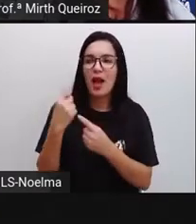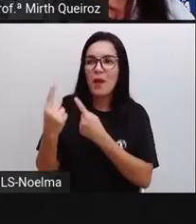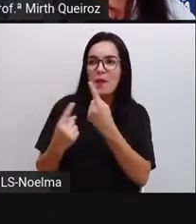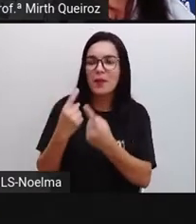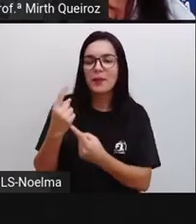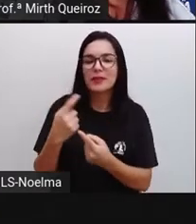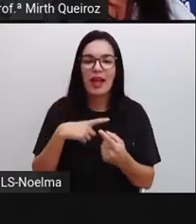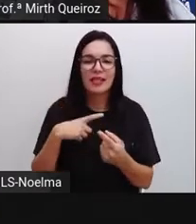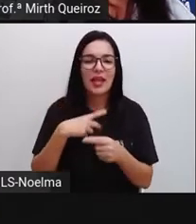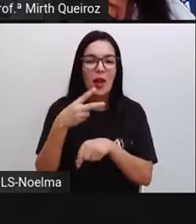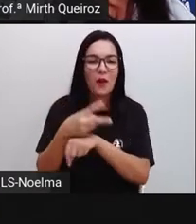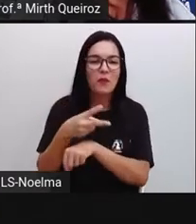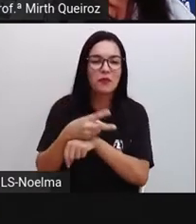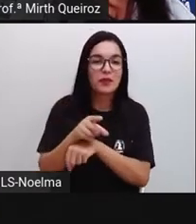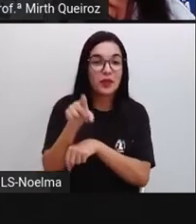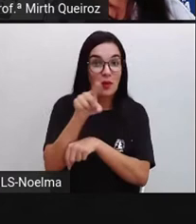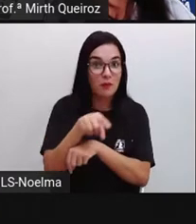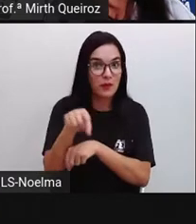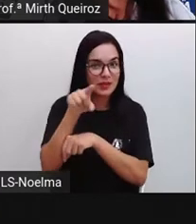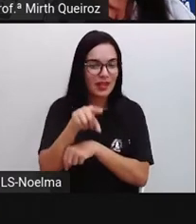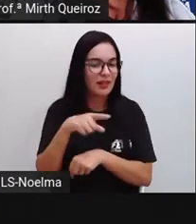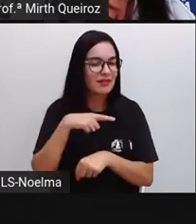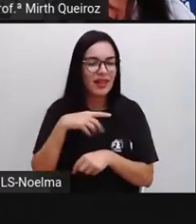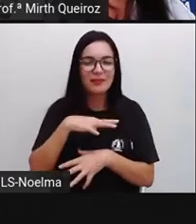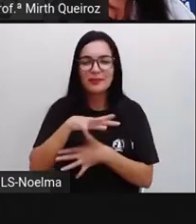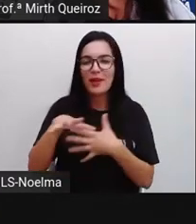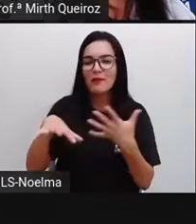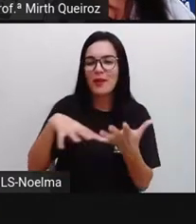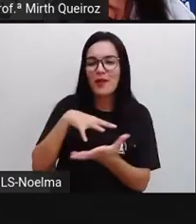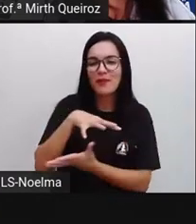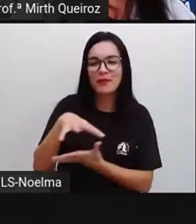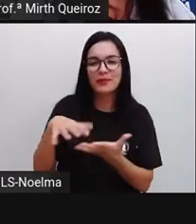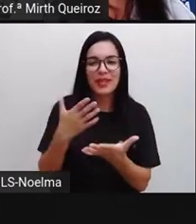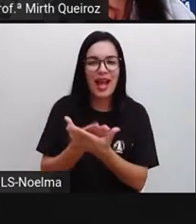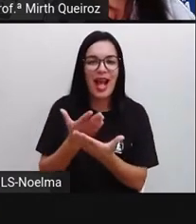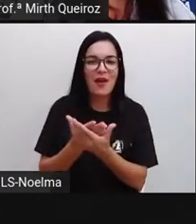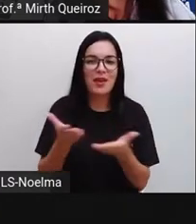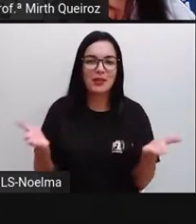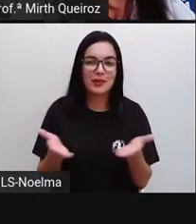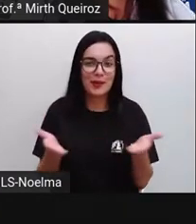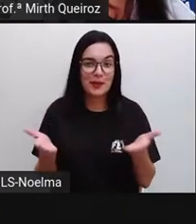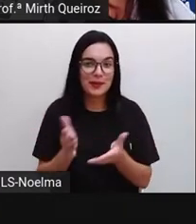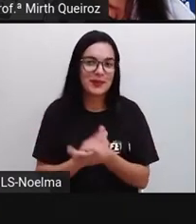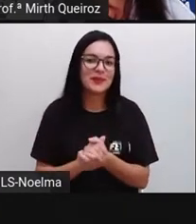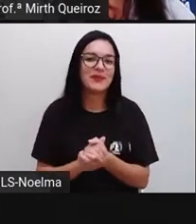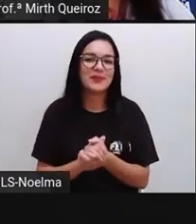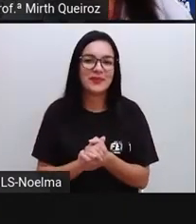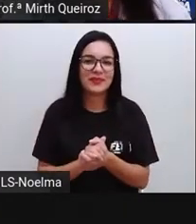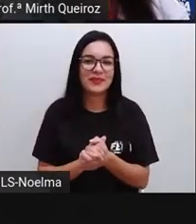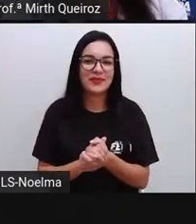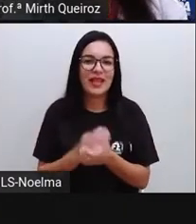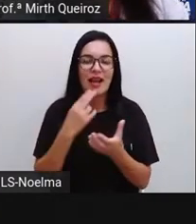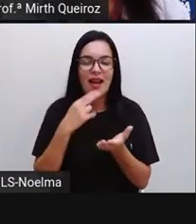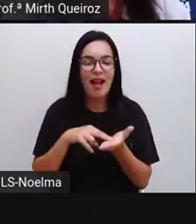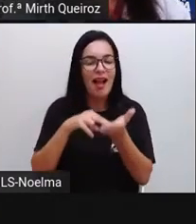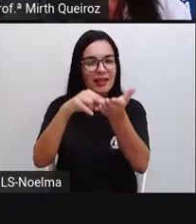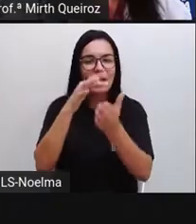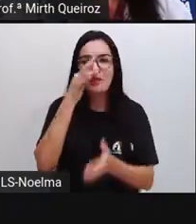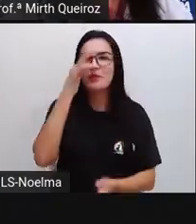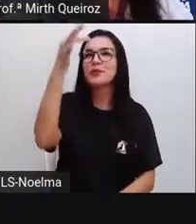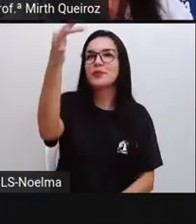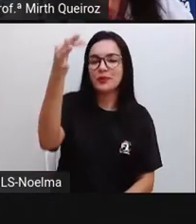Eu trouxe aqui um vídeo para vocês que tem tudo a ver com a aula que nós teremos hoje, que é uma carta para o